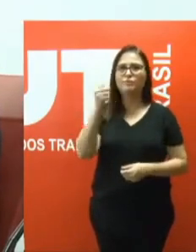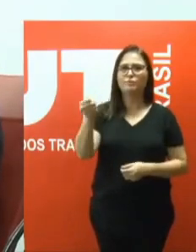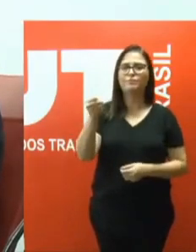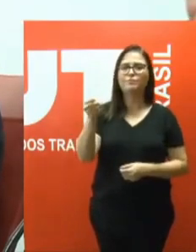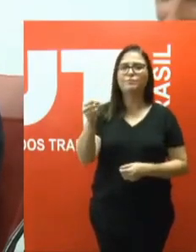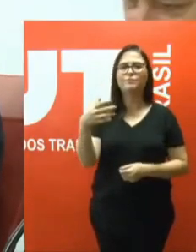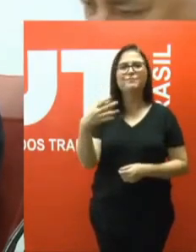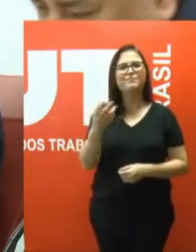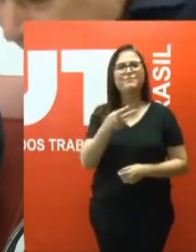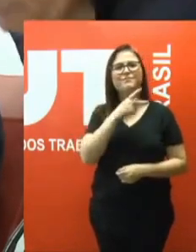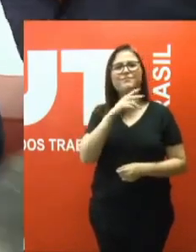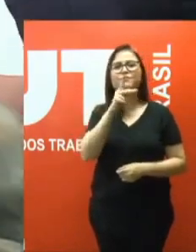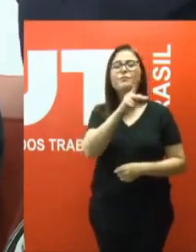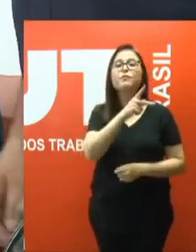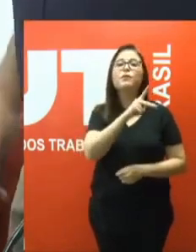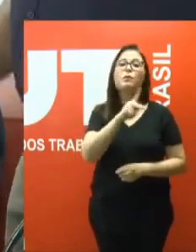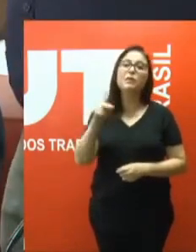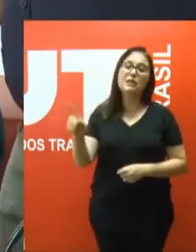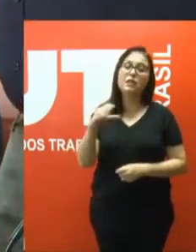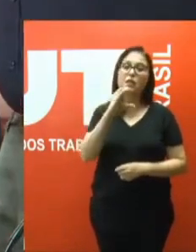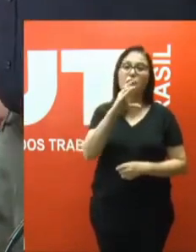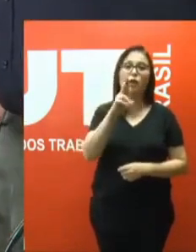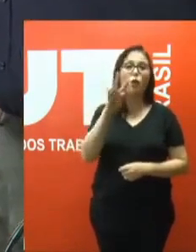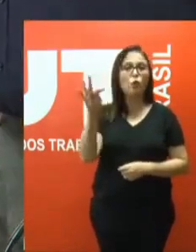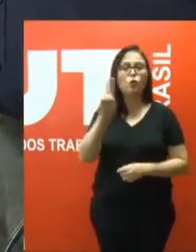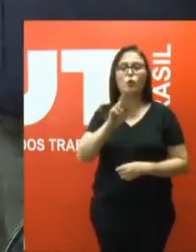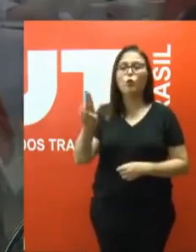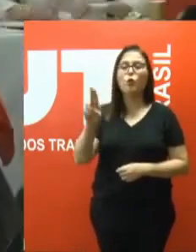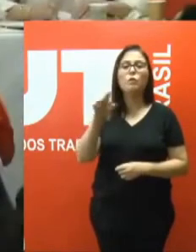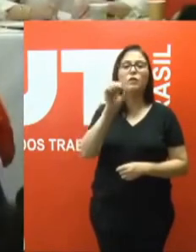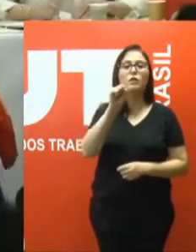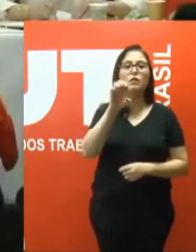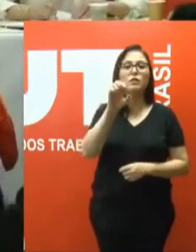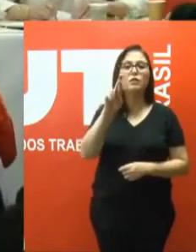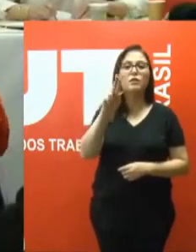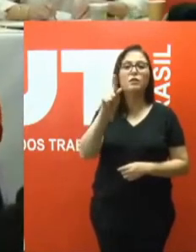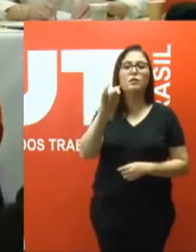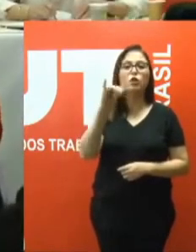meu presidente da CUT, companheiro Sérgio Nobre.